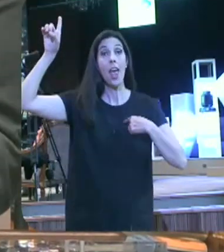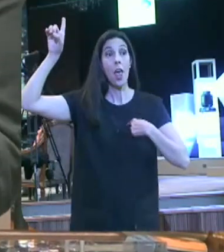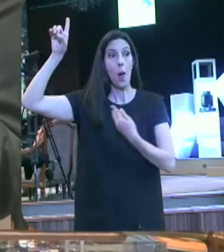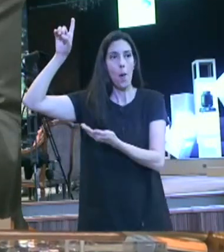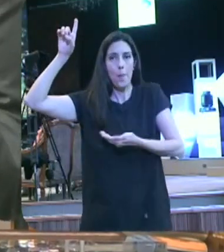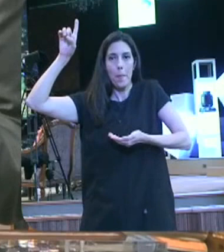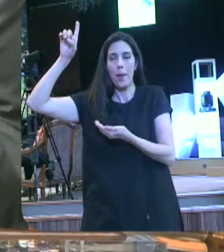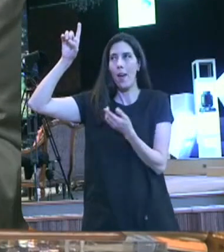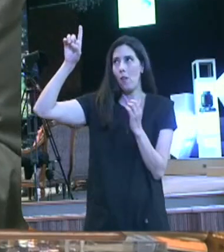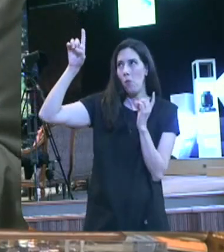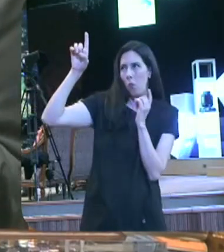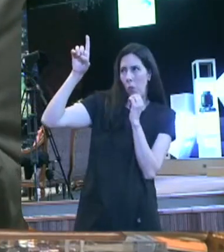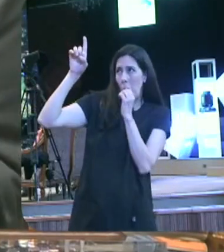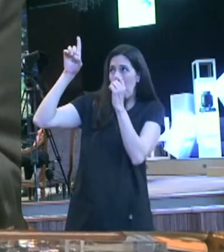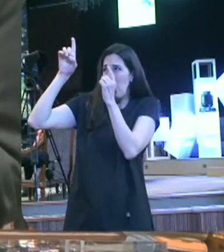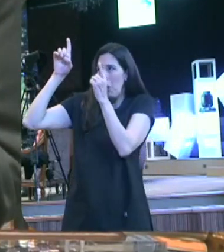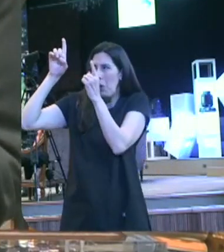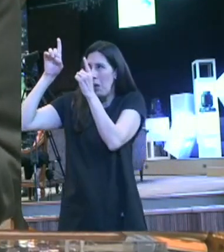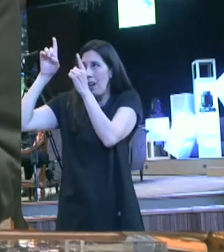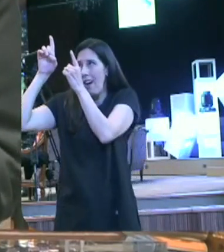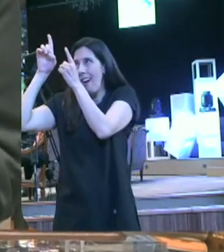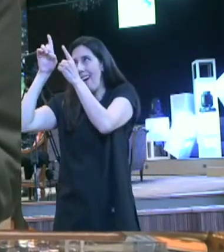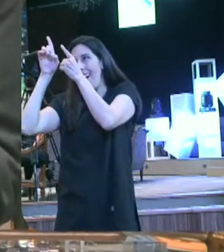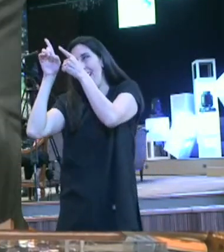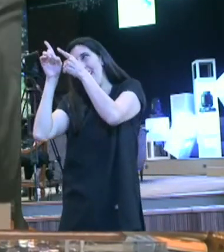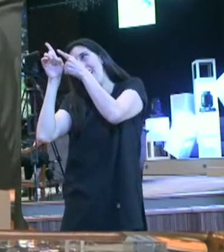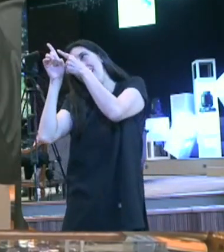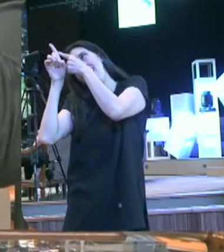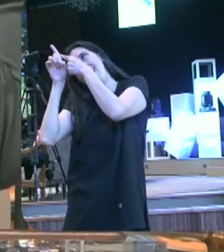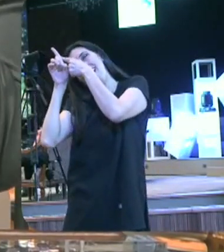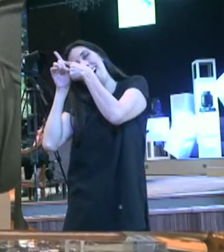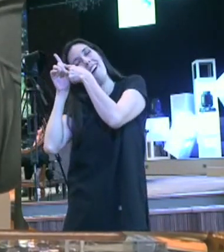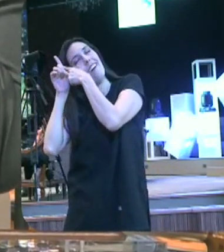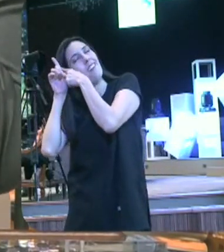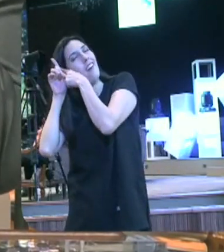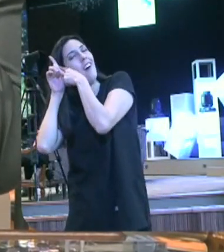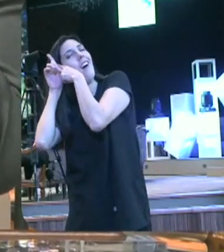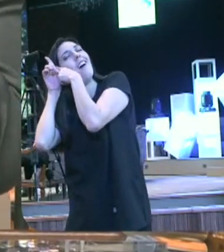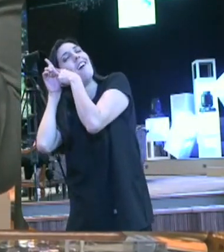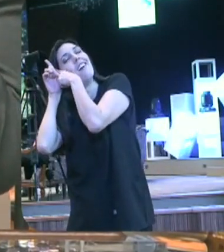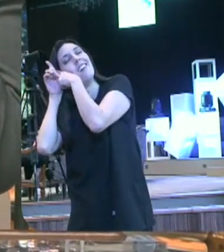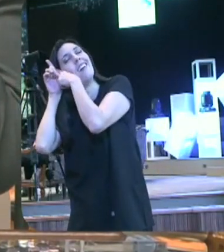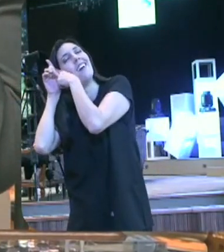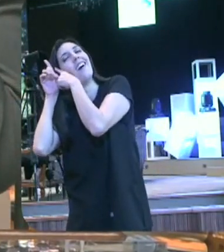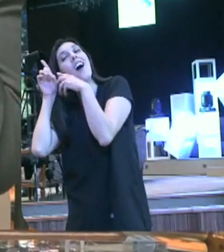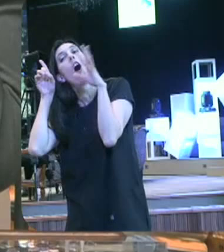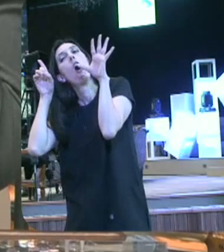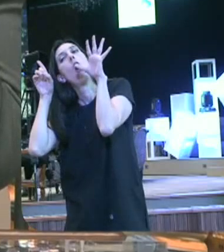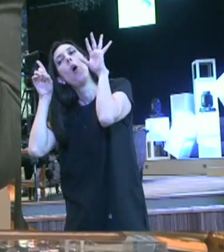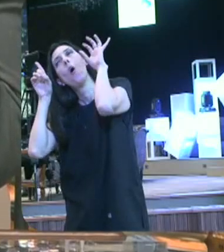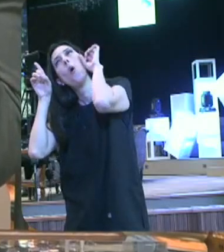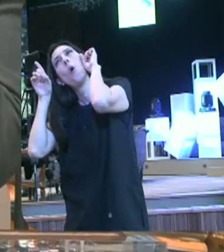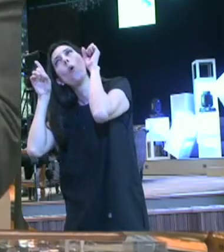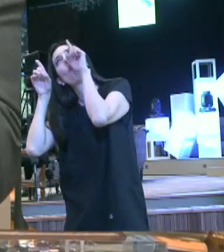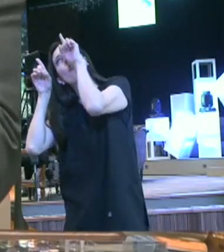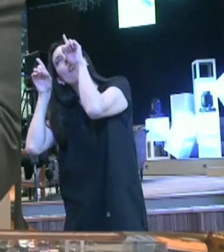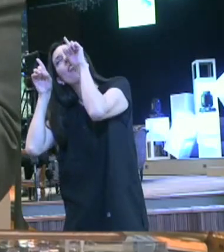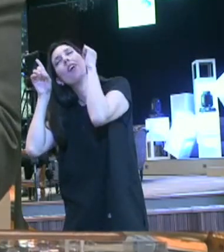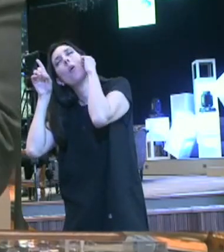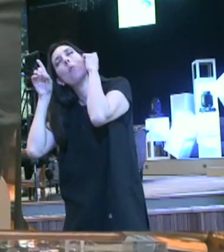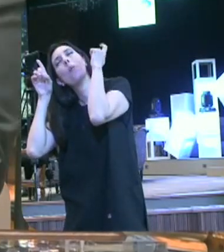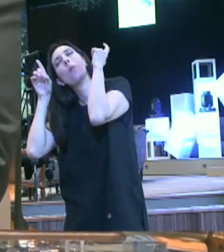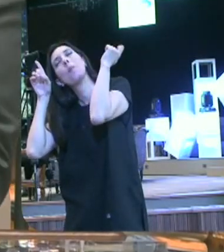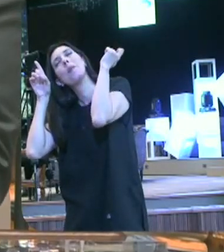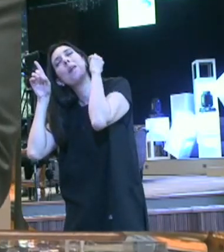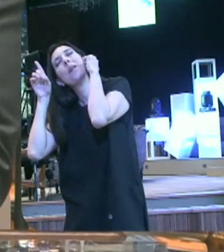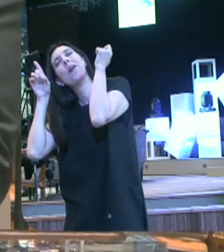e desfruta do amor da mãe e ouve as batidas do coração dela,